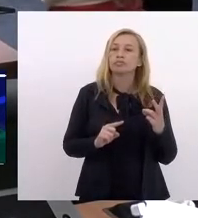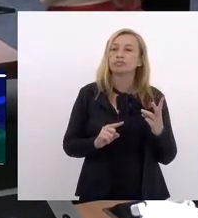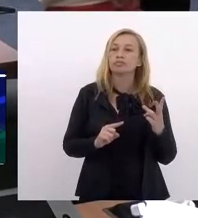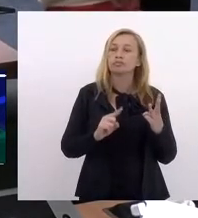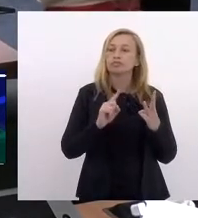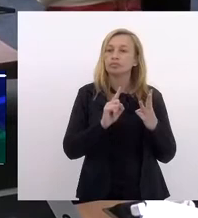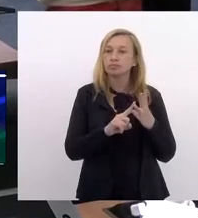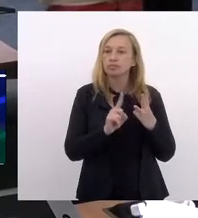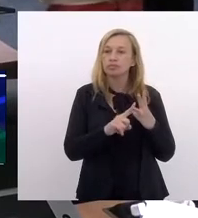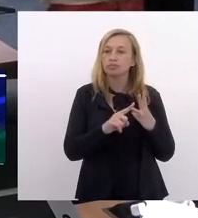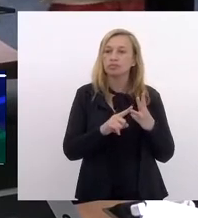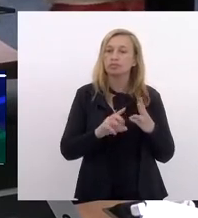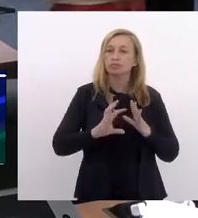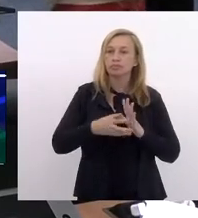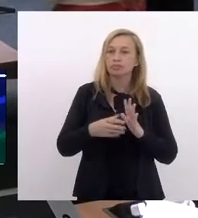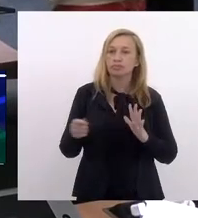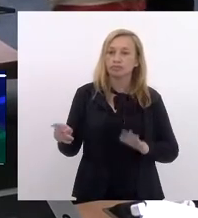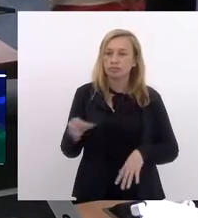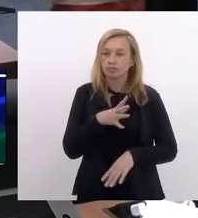uma da bancada do PSOL.